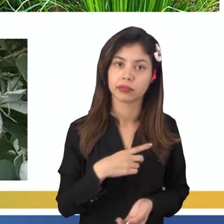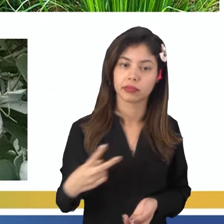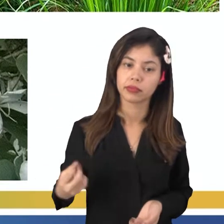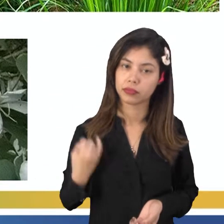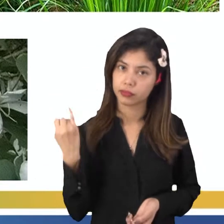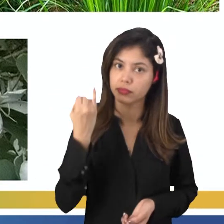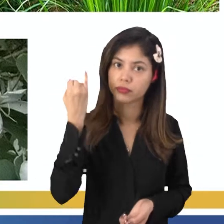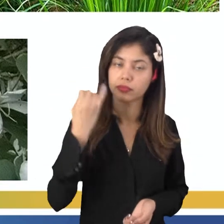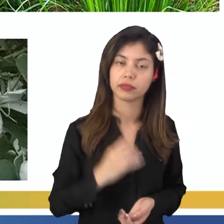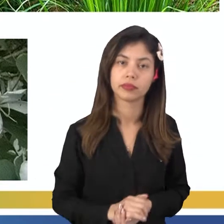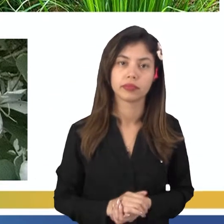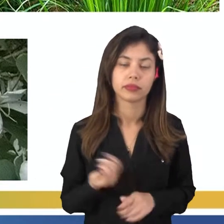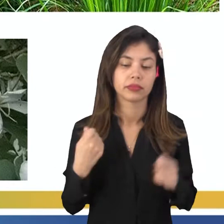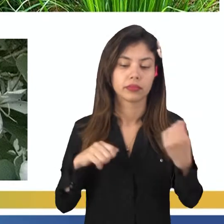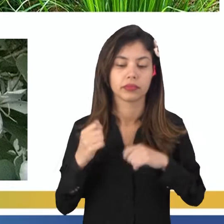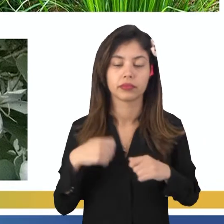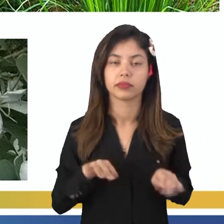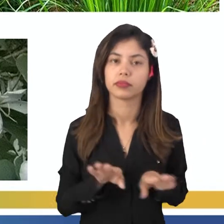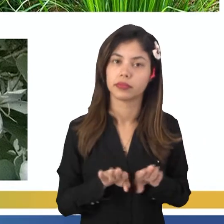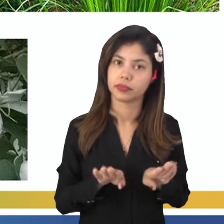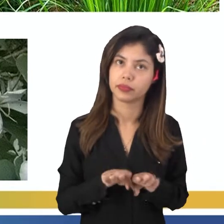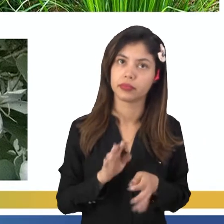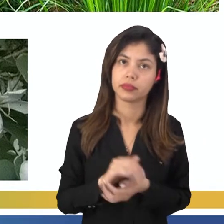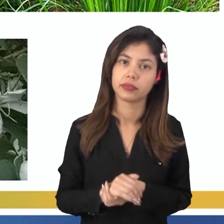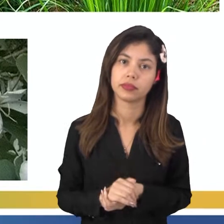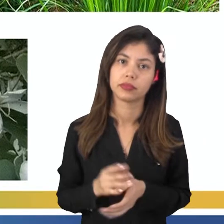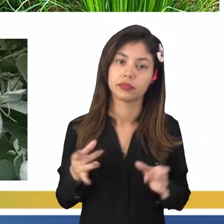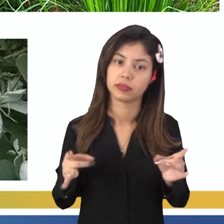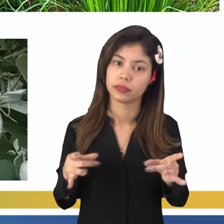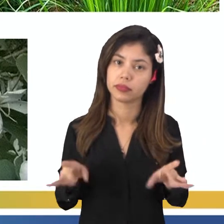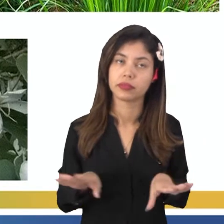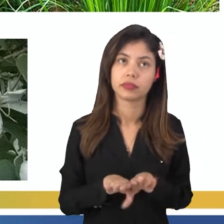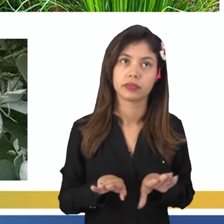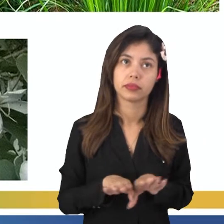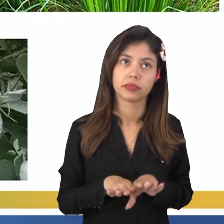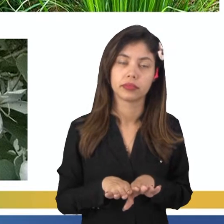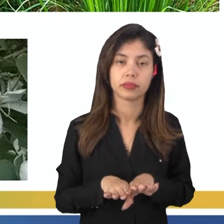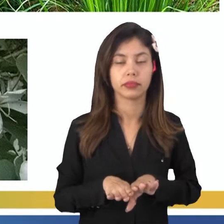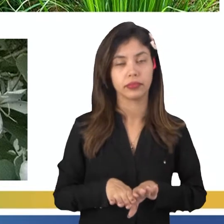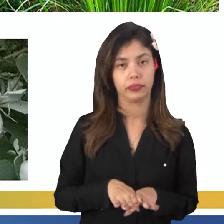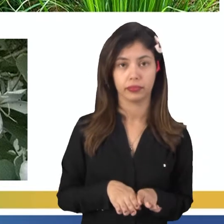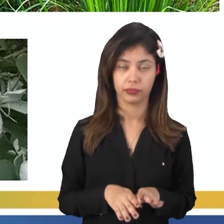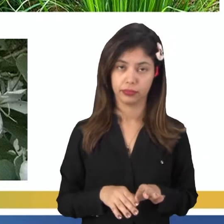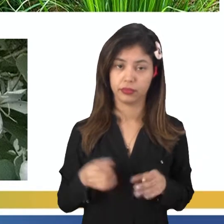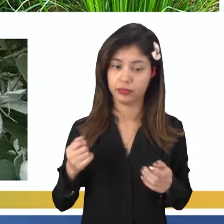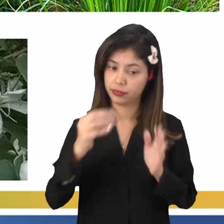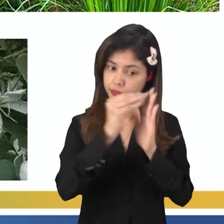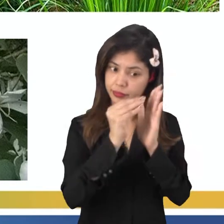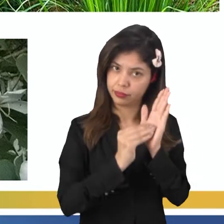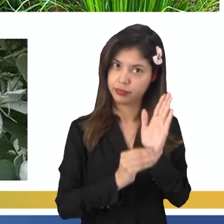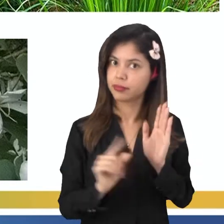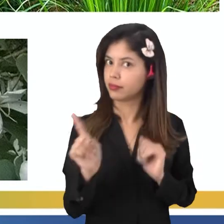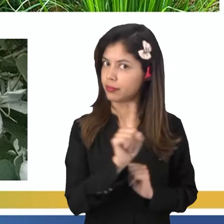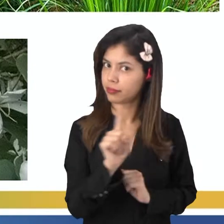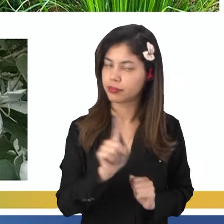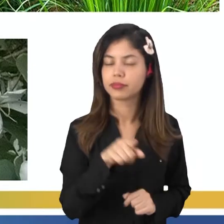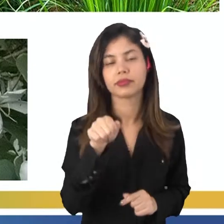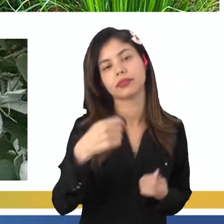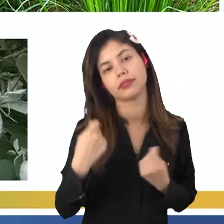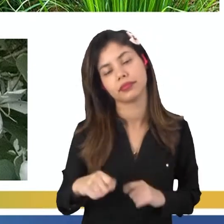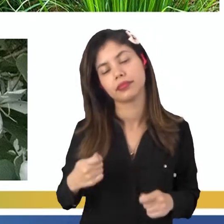seu valor econômico e seu valor medicinal. Não vou aqui dar receita, porque isso